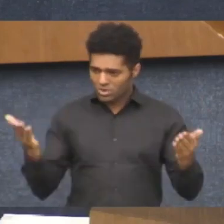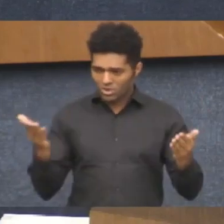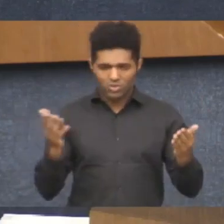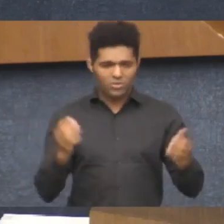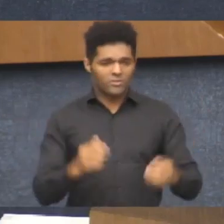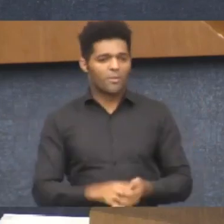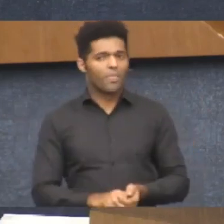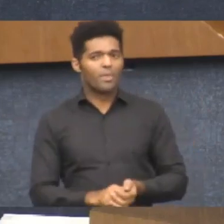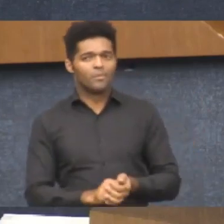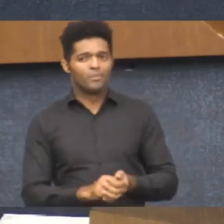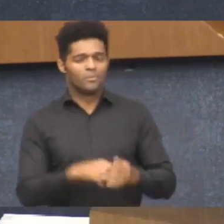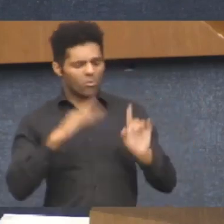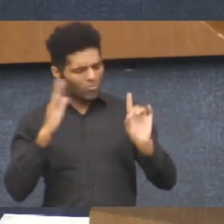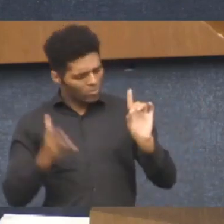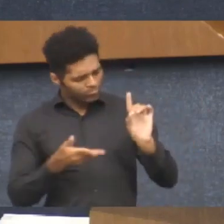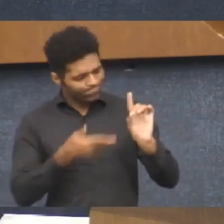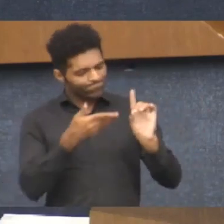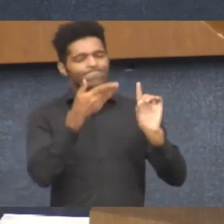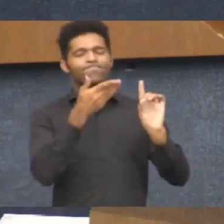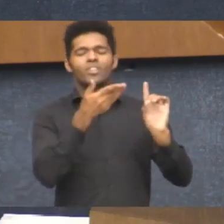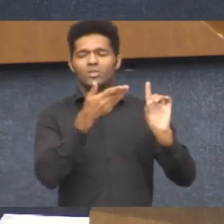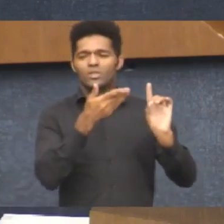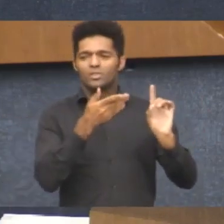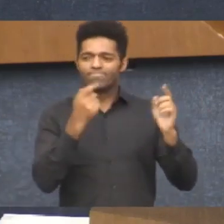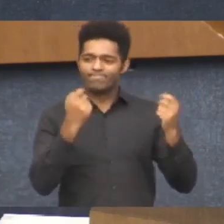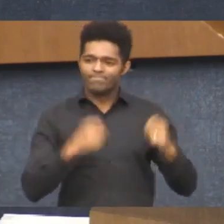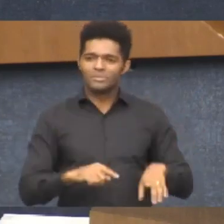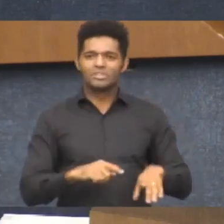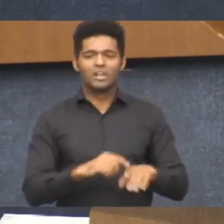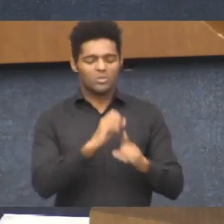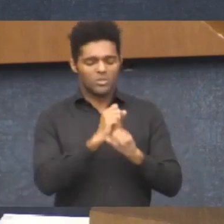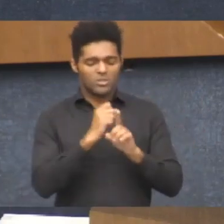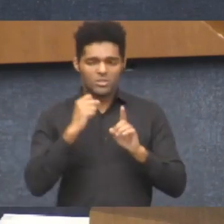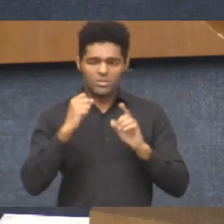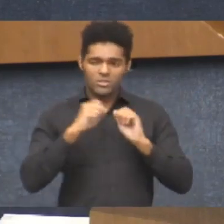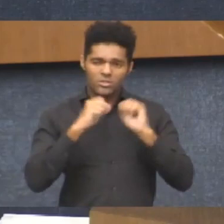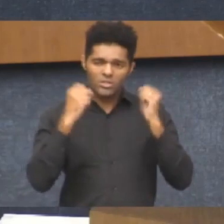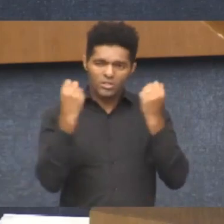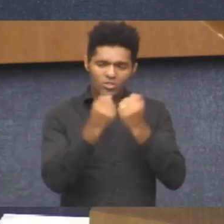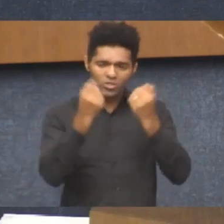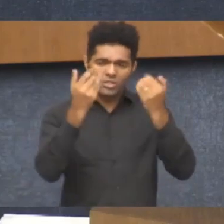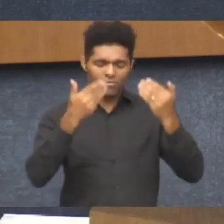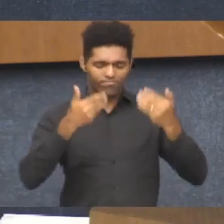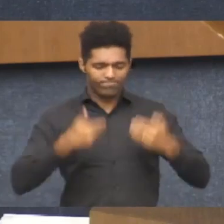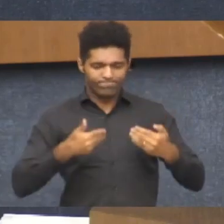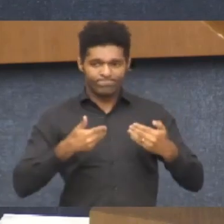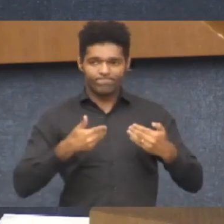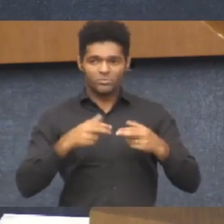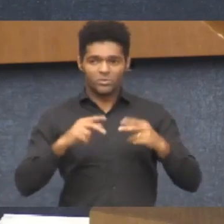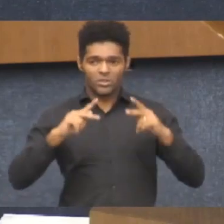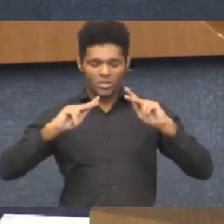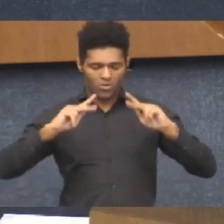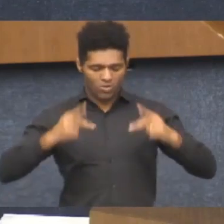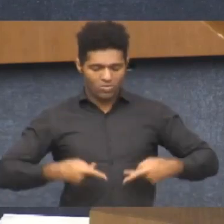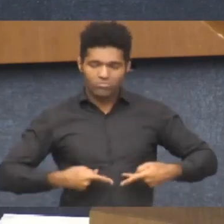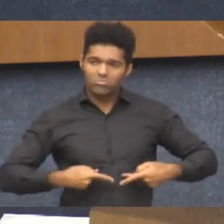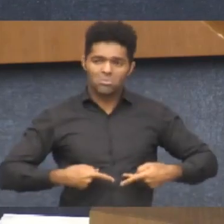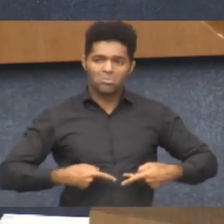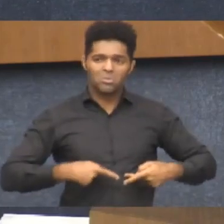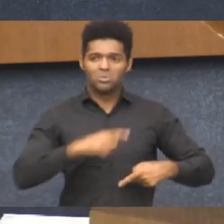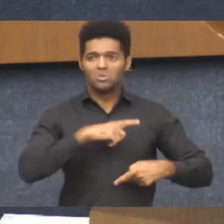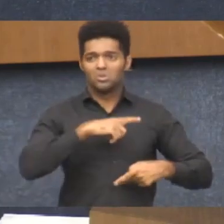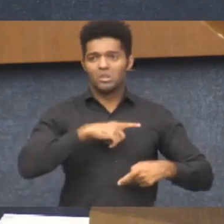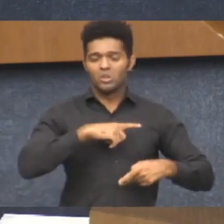A sociedade está aqui recebendo uma comenda em nome de vocês, afinal de contas, a sociedade é vocês,